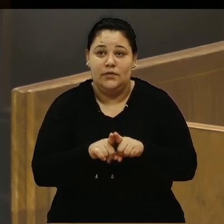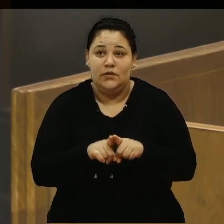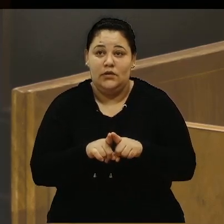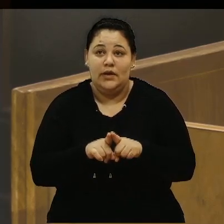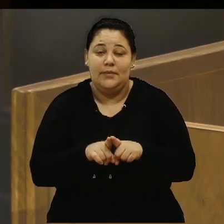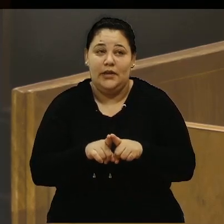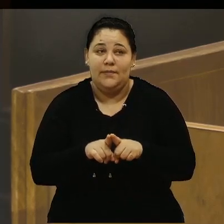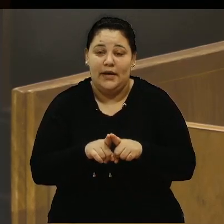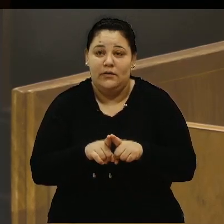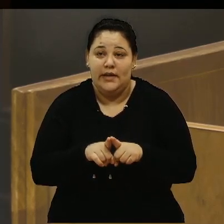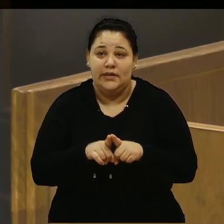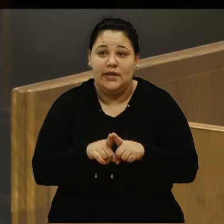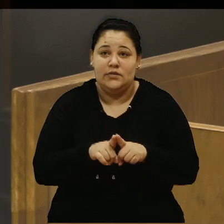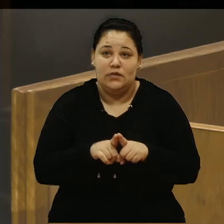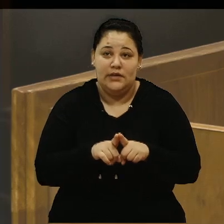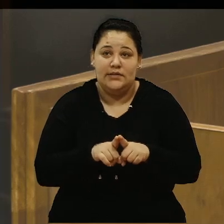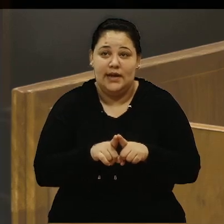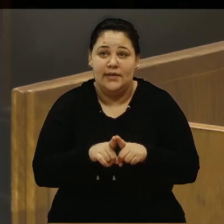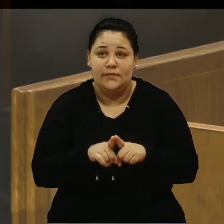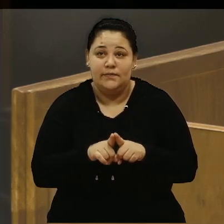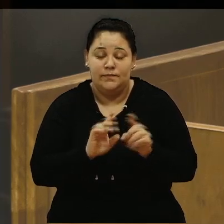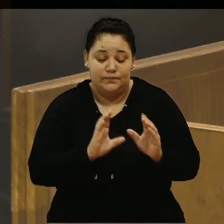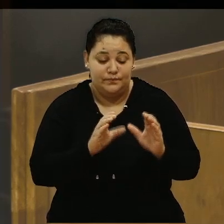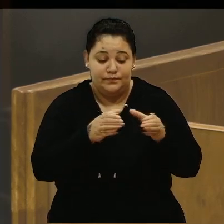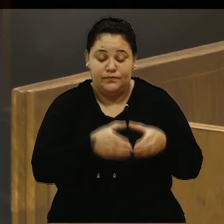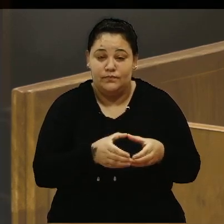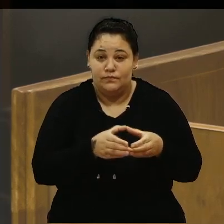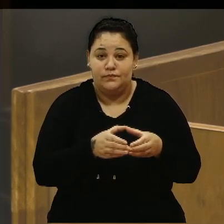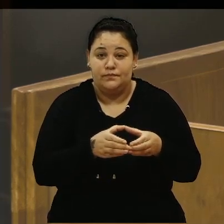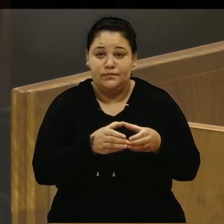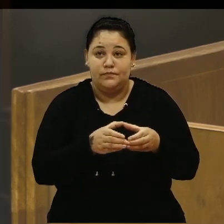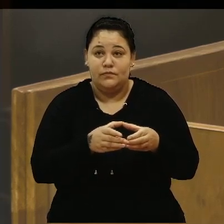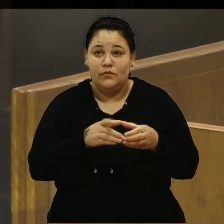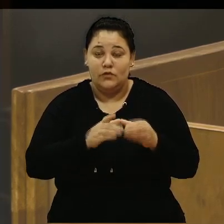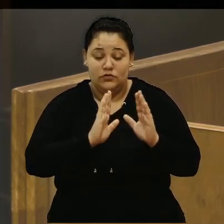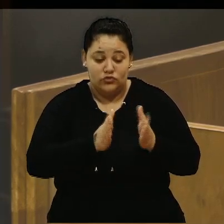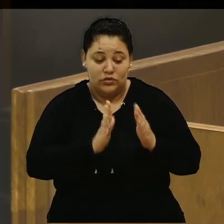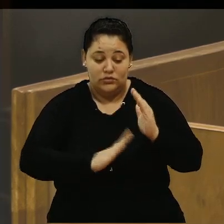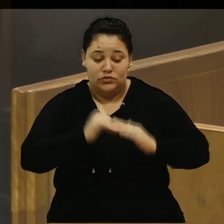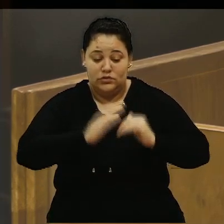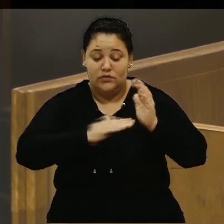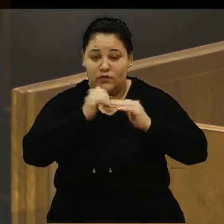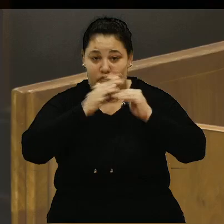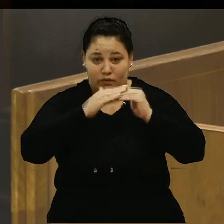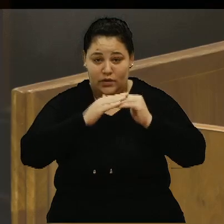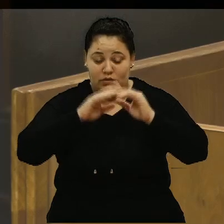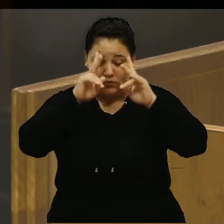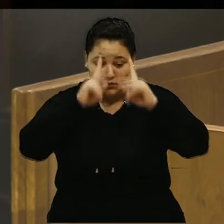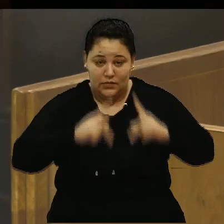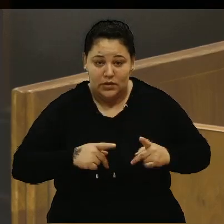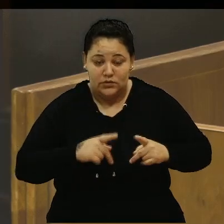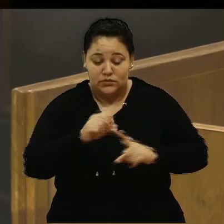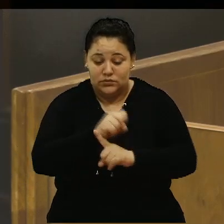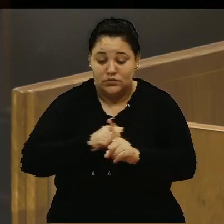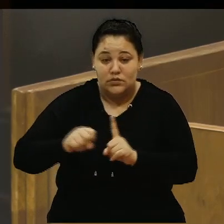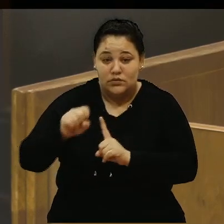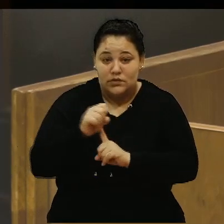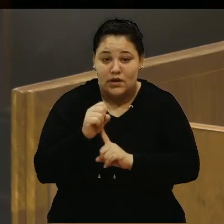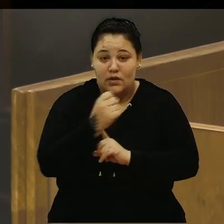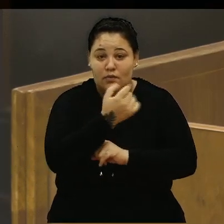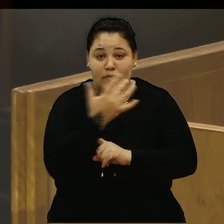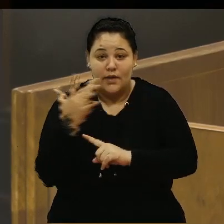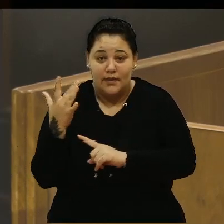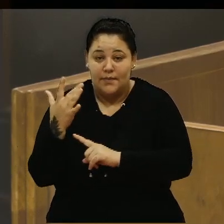da cooperativa. Eles estão lá desenvolvendo o seu lado humano, social e